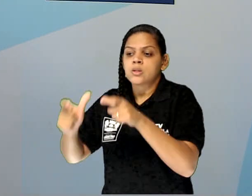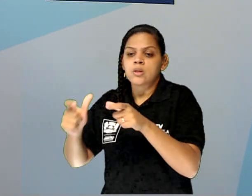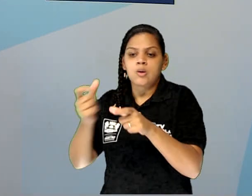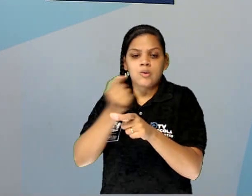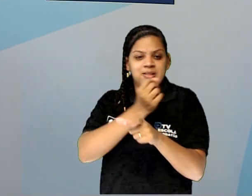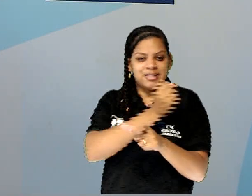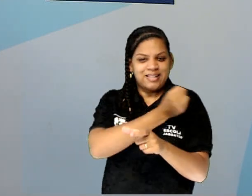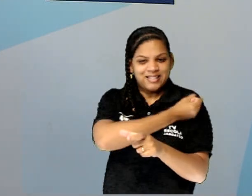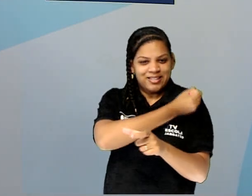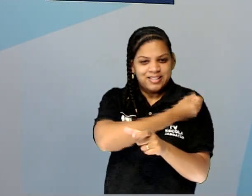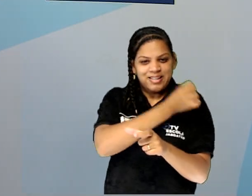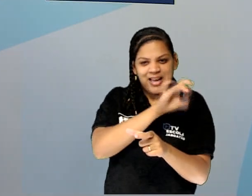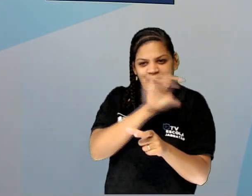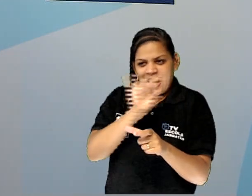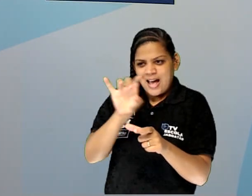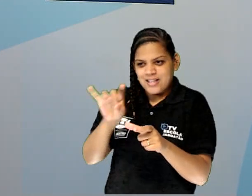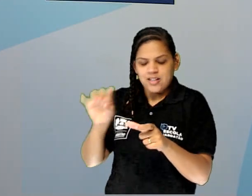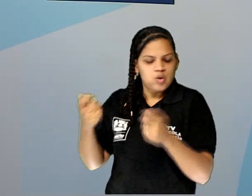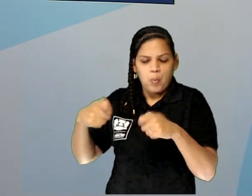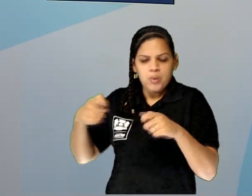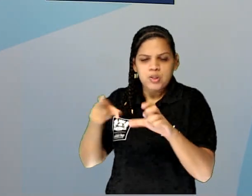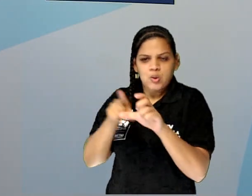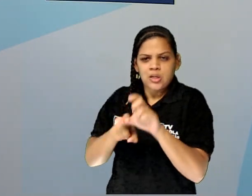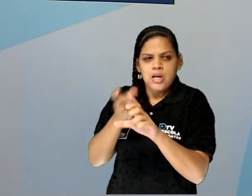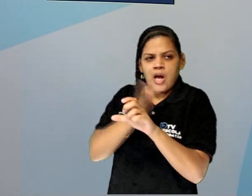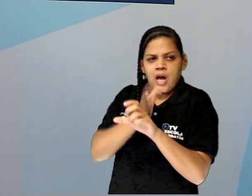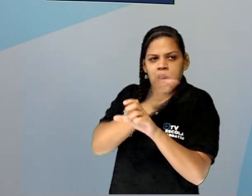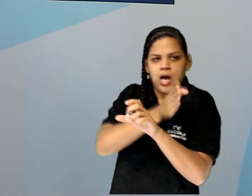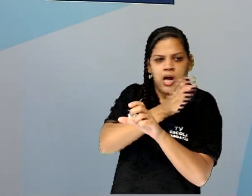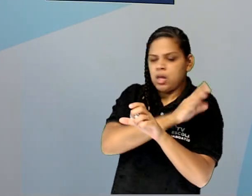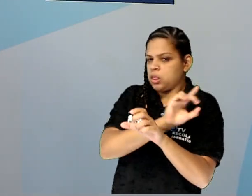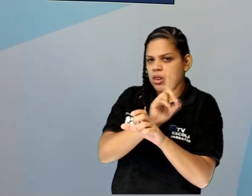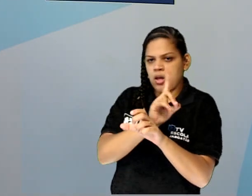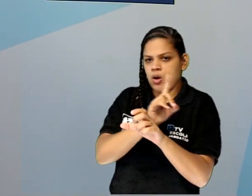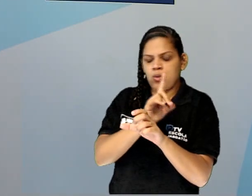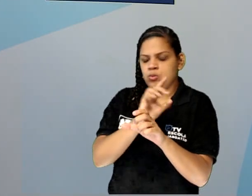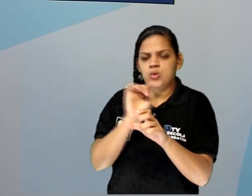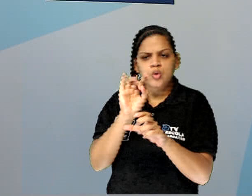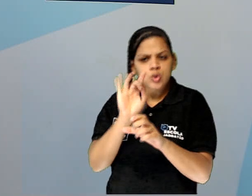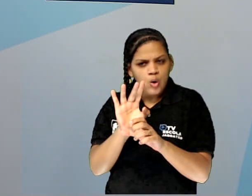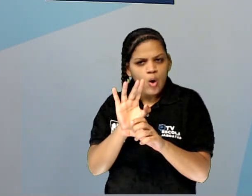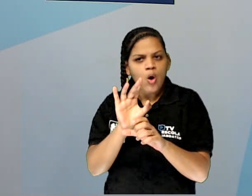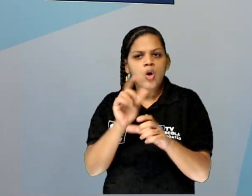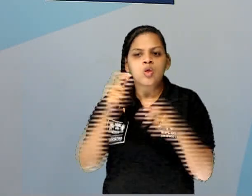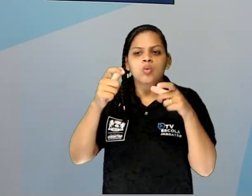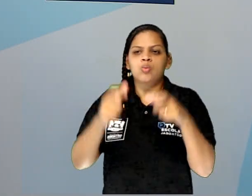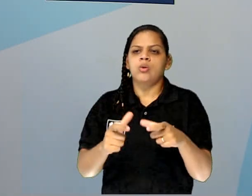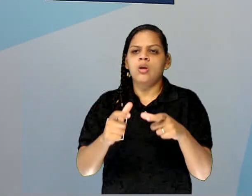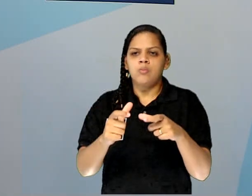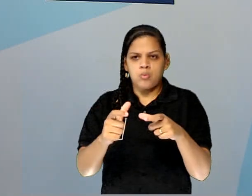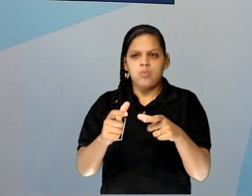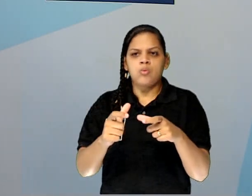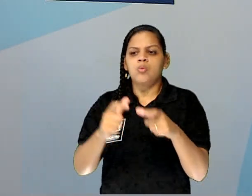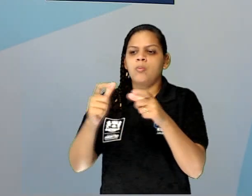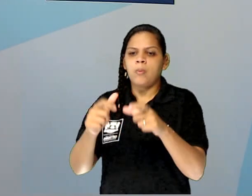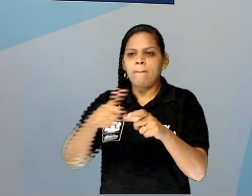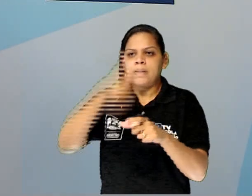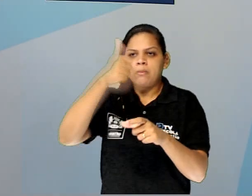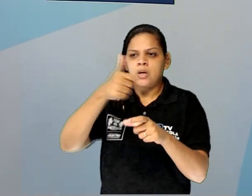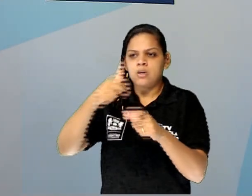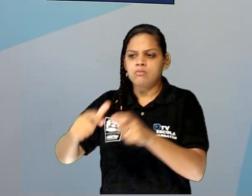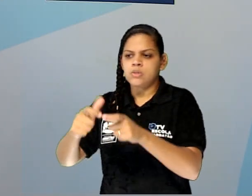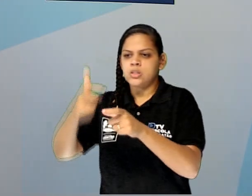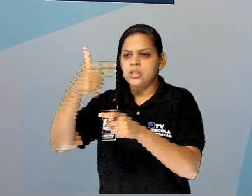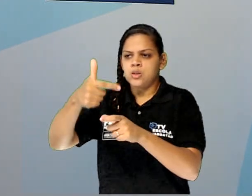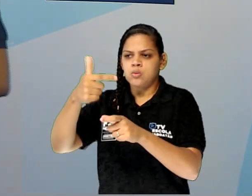preciso do anterior para saber quem é o próximo número. Depende somente, por exemplo, do termo que ele está. Se é o primeiro termo, se é o segundo termo, e